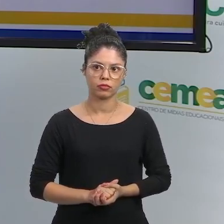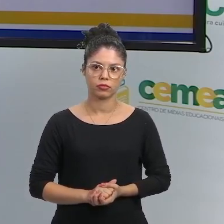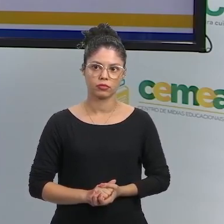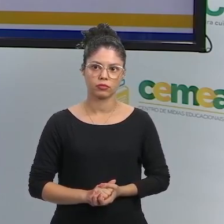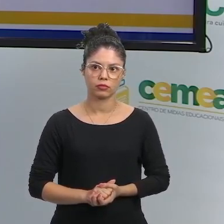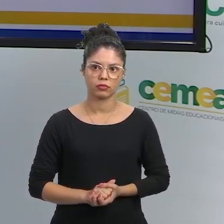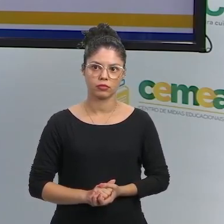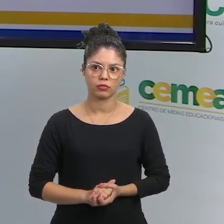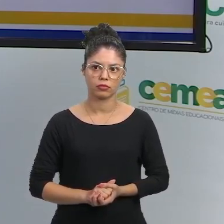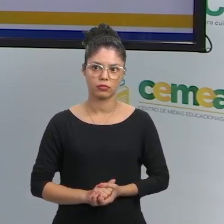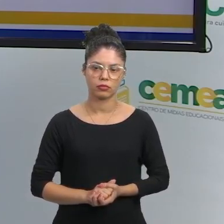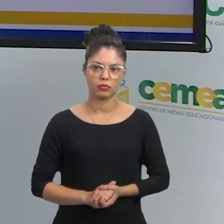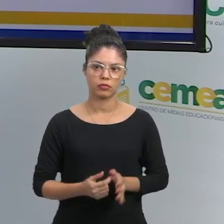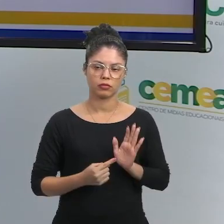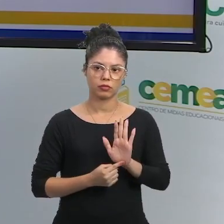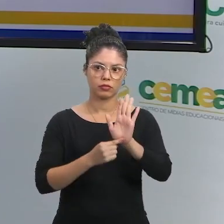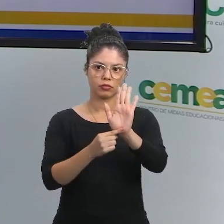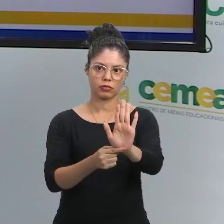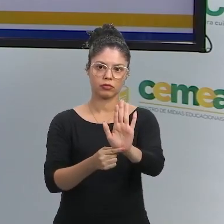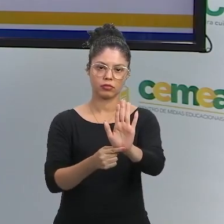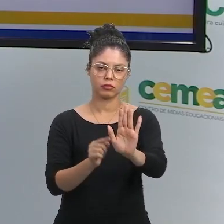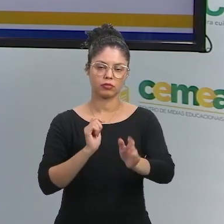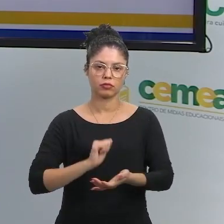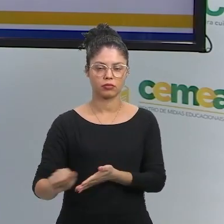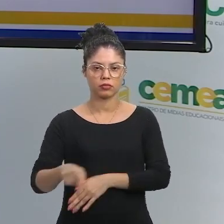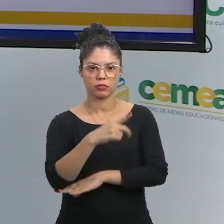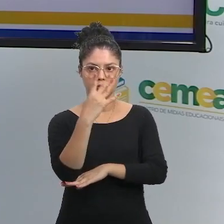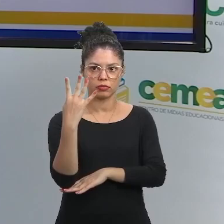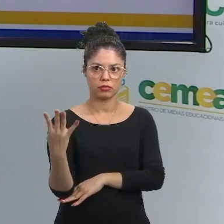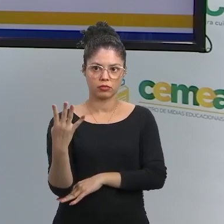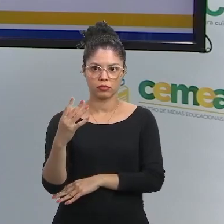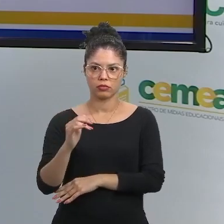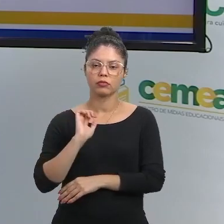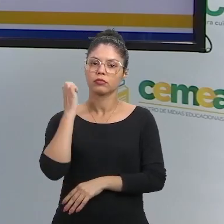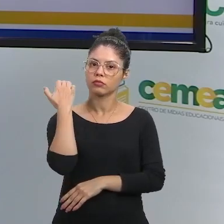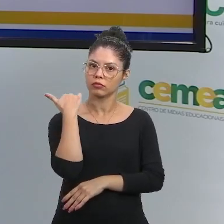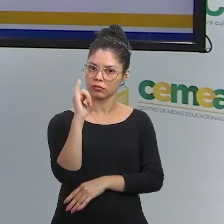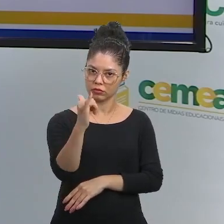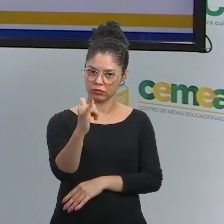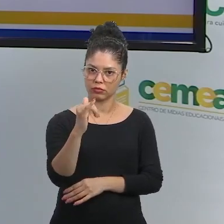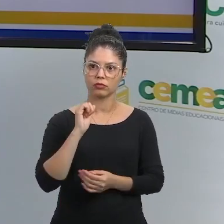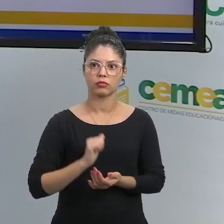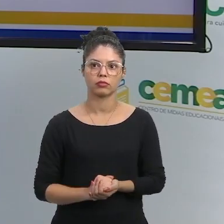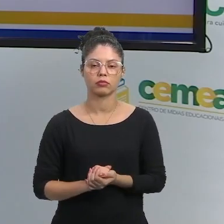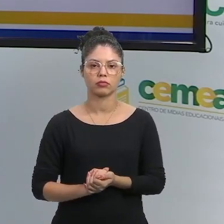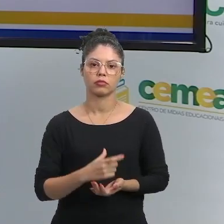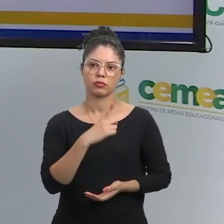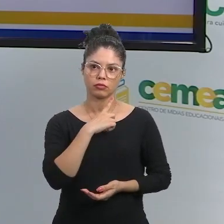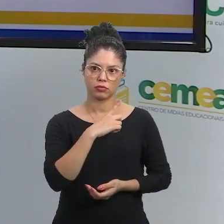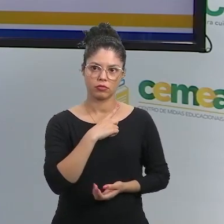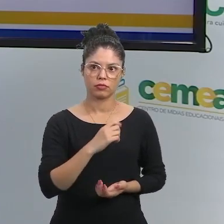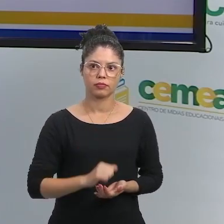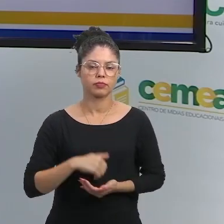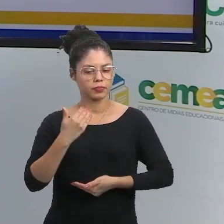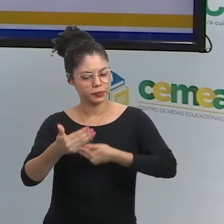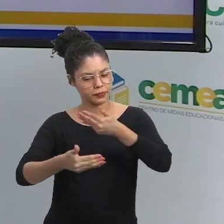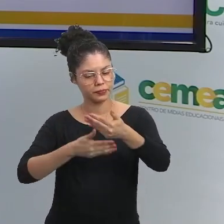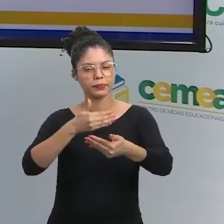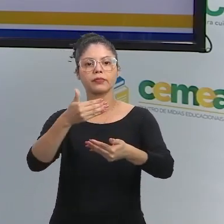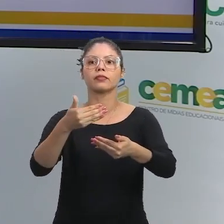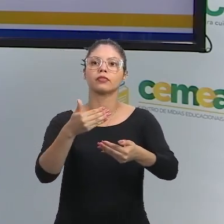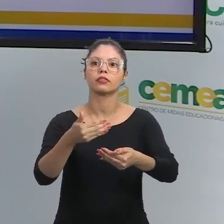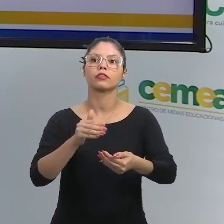E aí ela também pode ser representada pela quantidade de elétrons que cada camada suporta. E aí isso daí fica